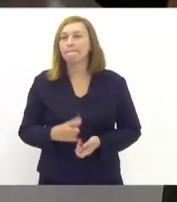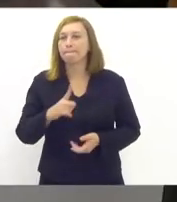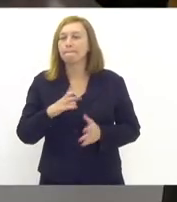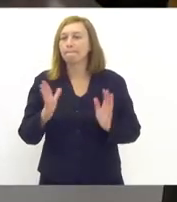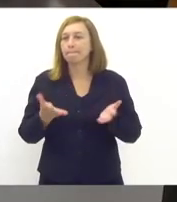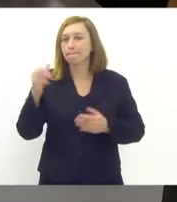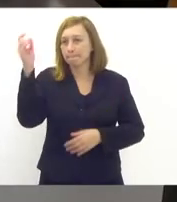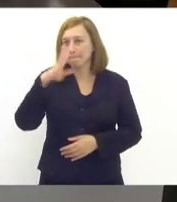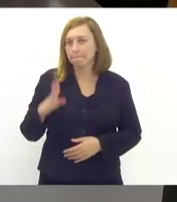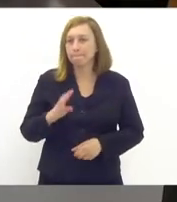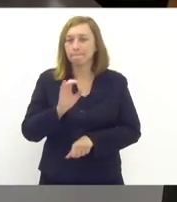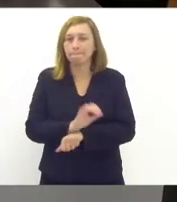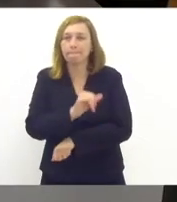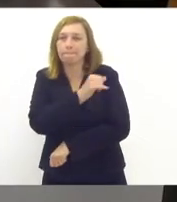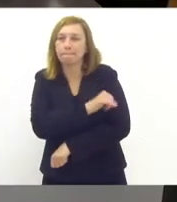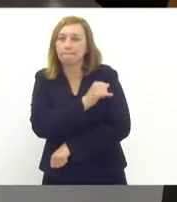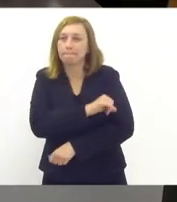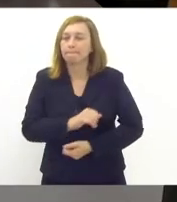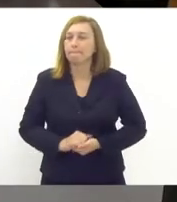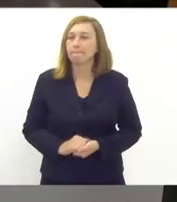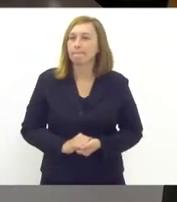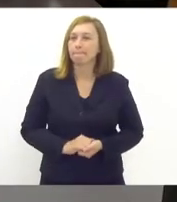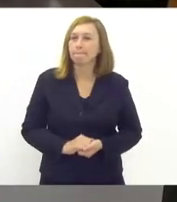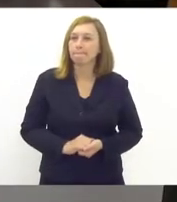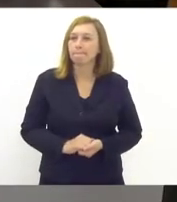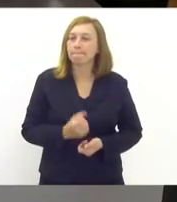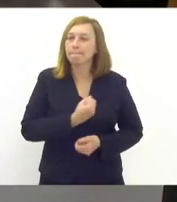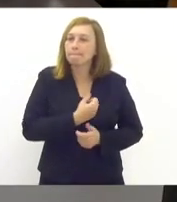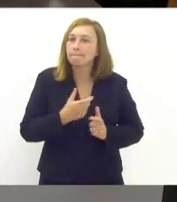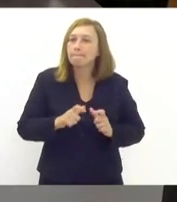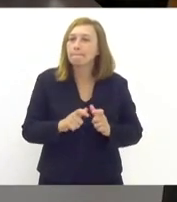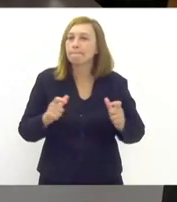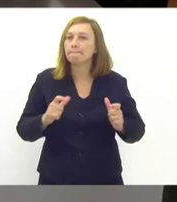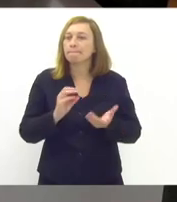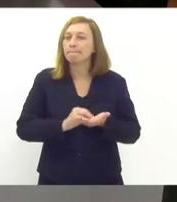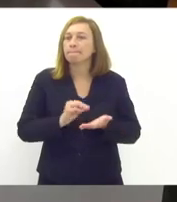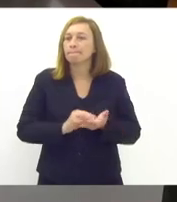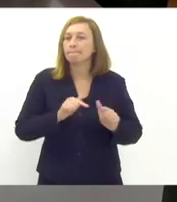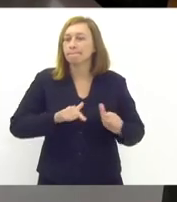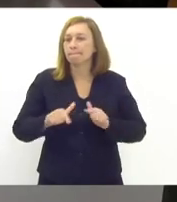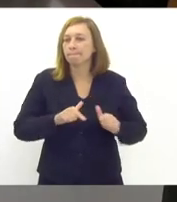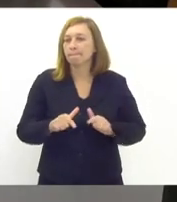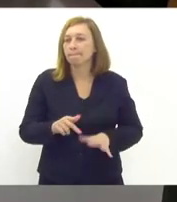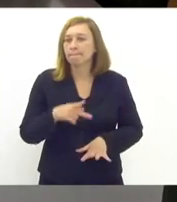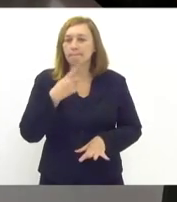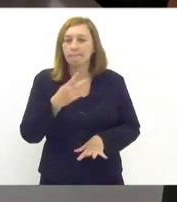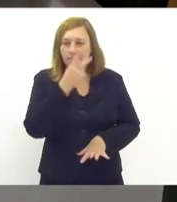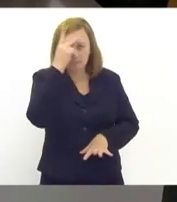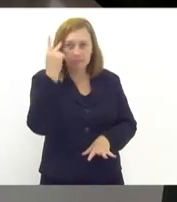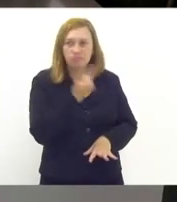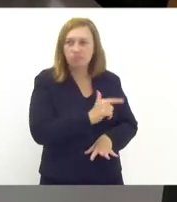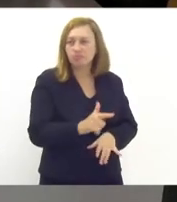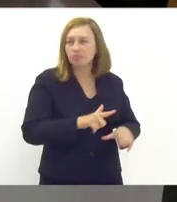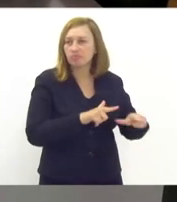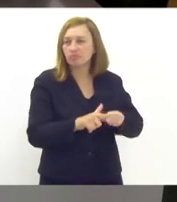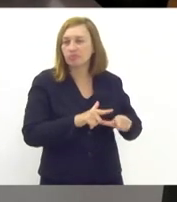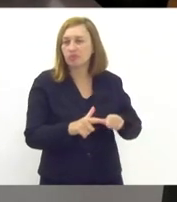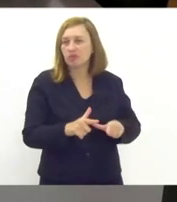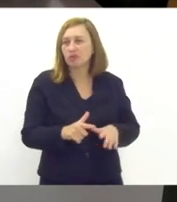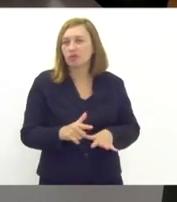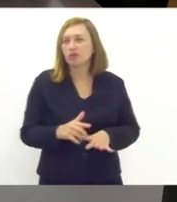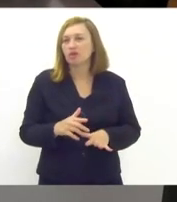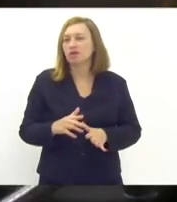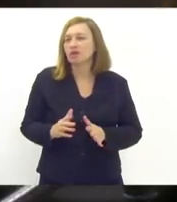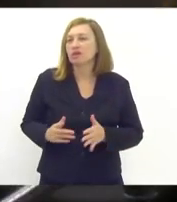no Brasil e no estado do Rio de Janeiro índices altíssimos de desemprego. Não quer dizer que a pessoa é desempregada, ela está cometendo